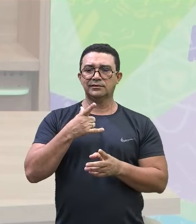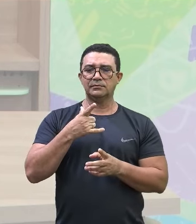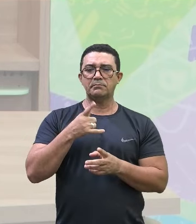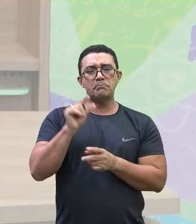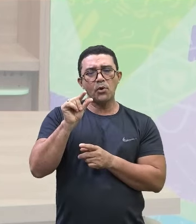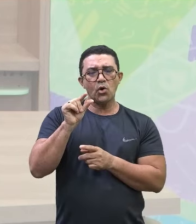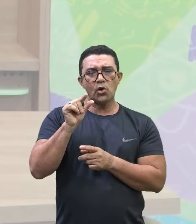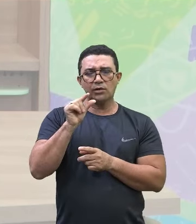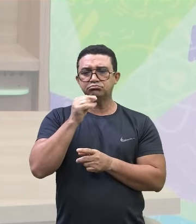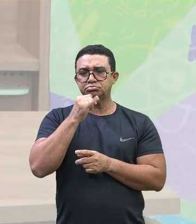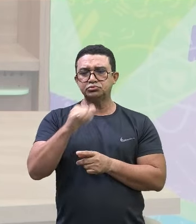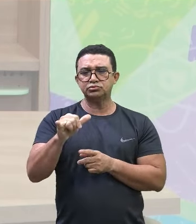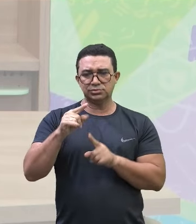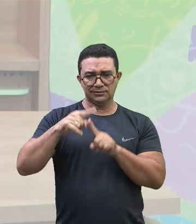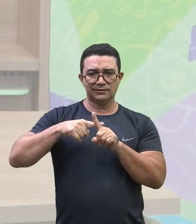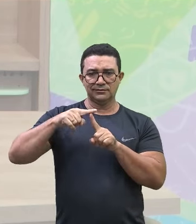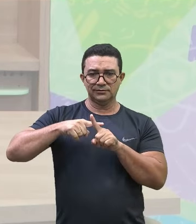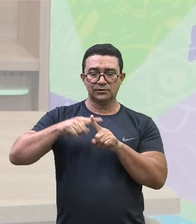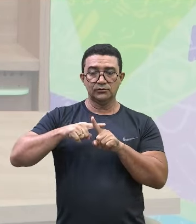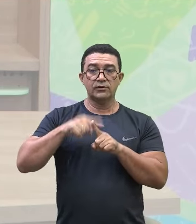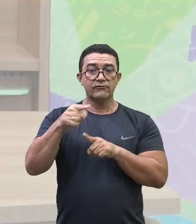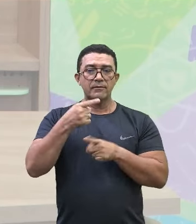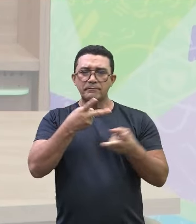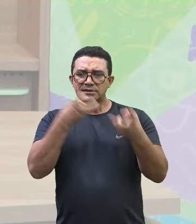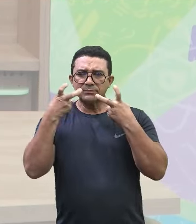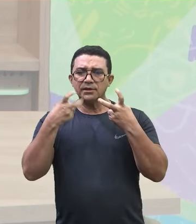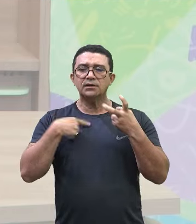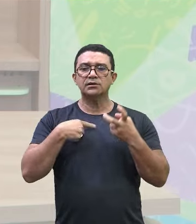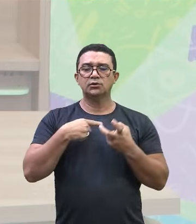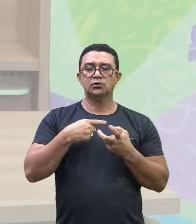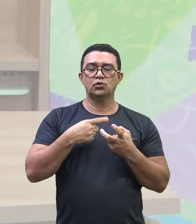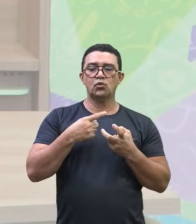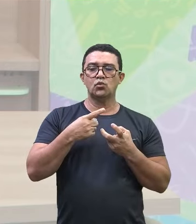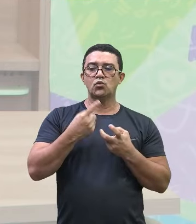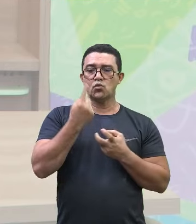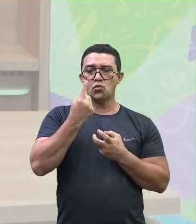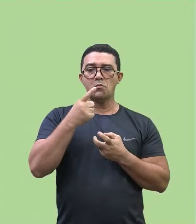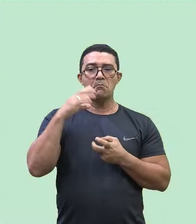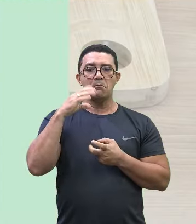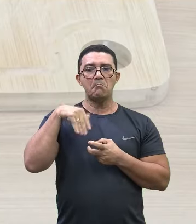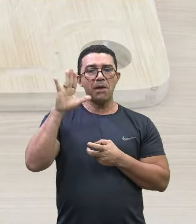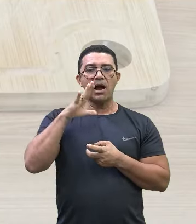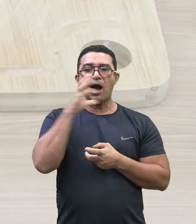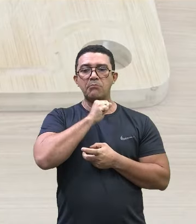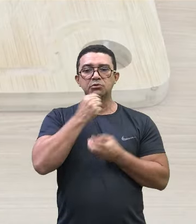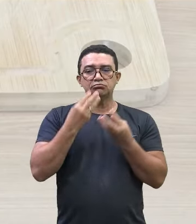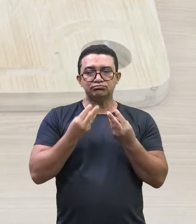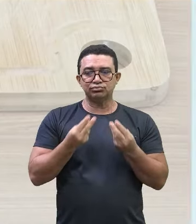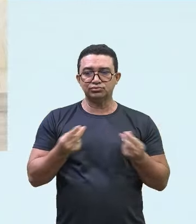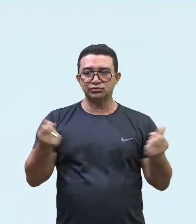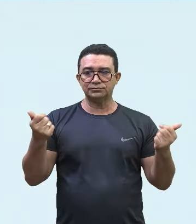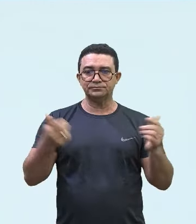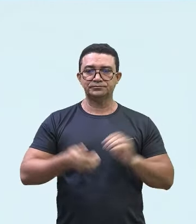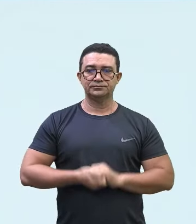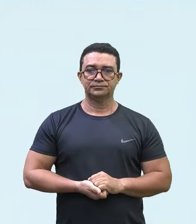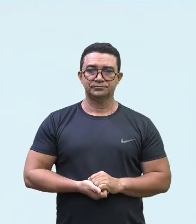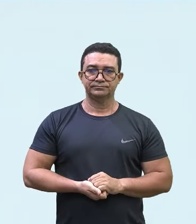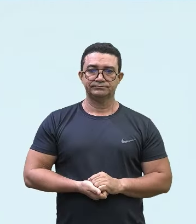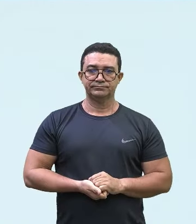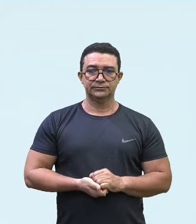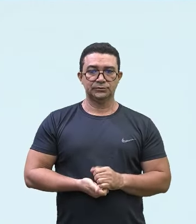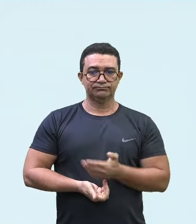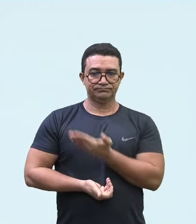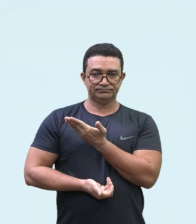vai ver que um vai derreter mais rápido e um vai derreter mais lento. Vamos ver isso aí? Como vocês